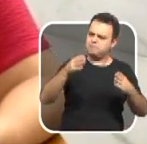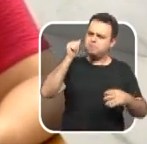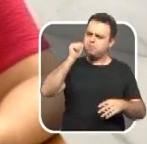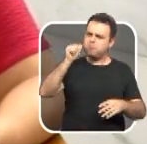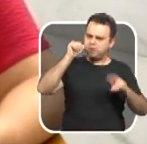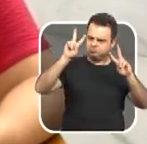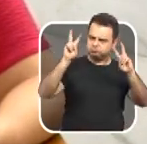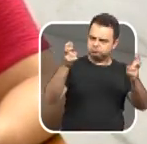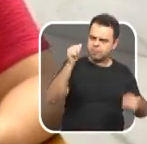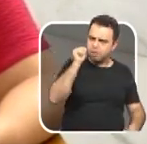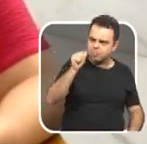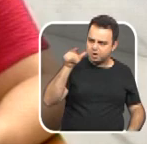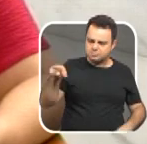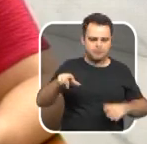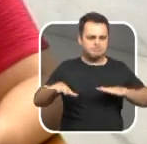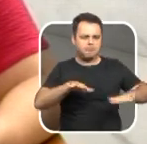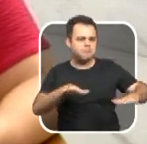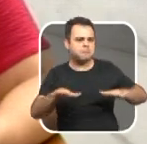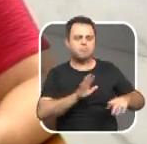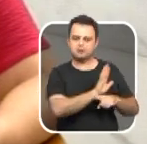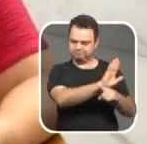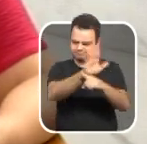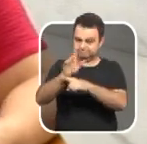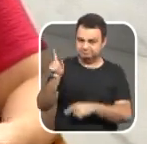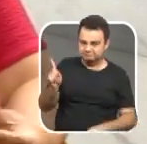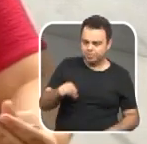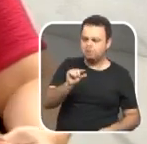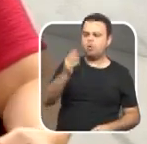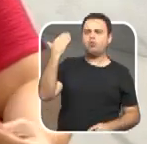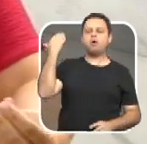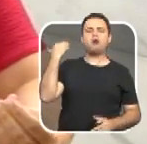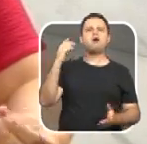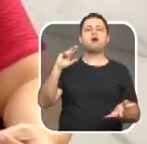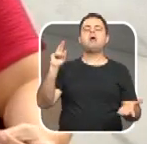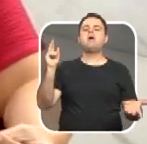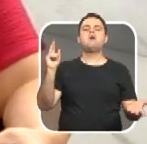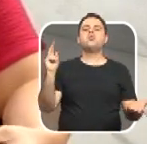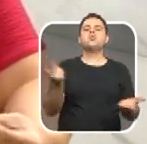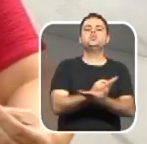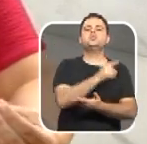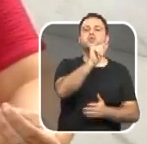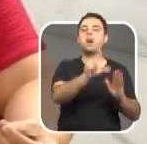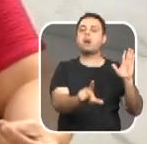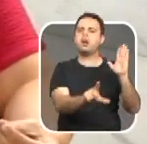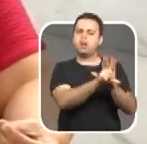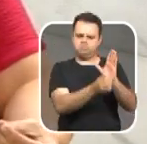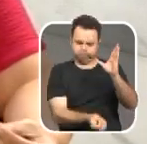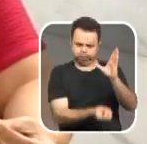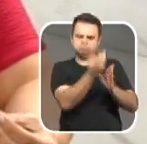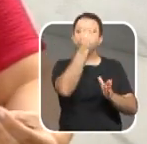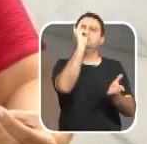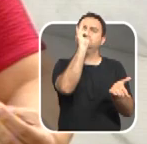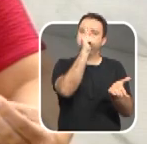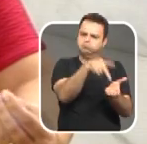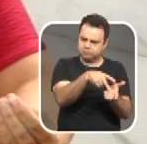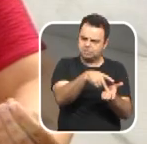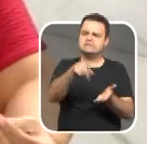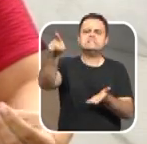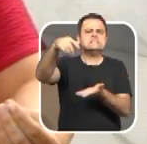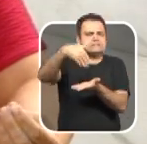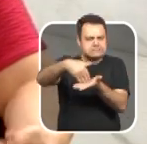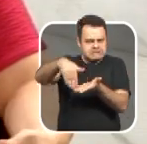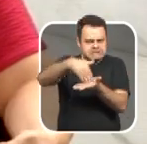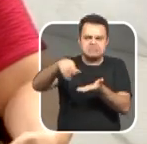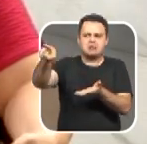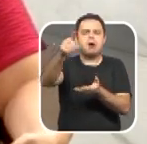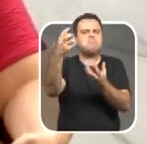foi promulgada e que as secretarias fizeram parceria agora, que é a lei que garante a preferência no